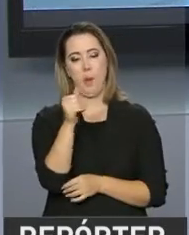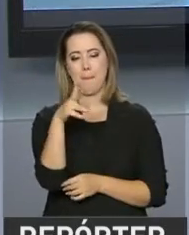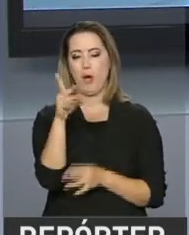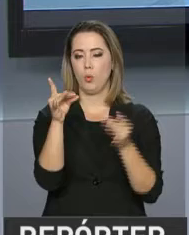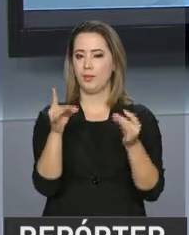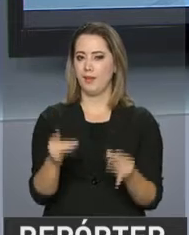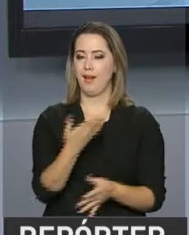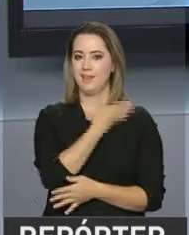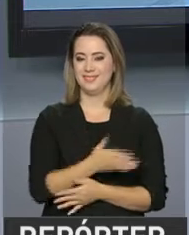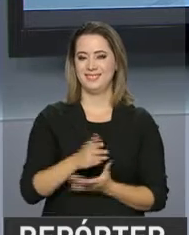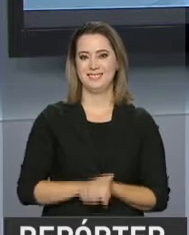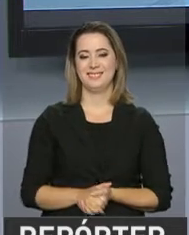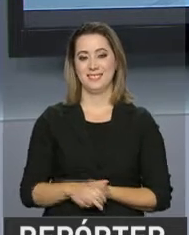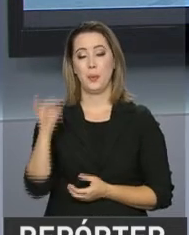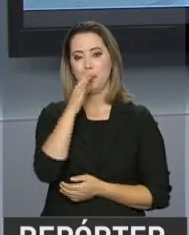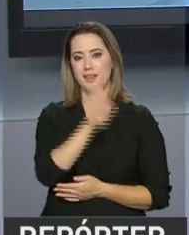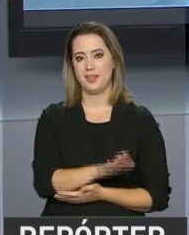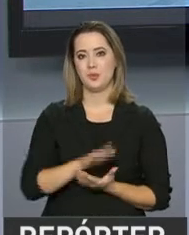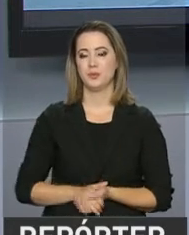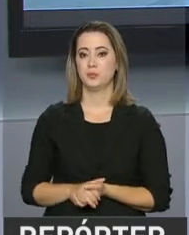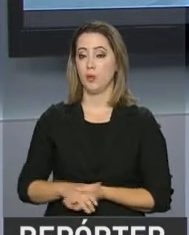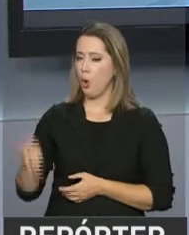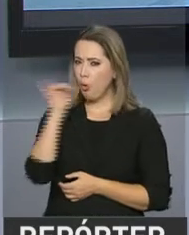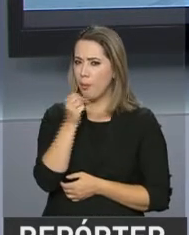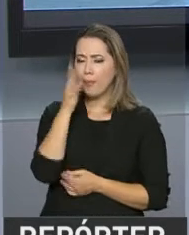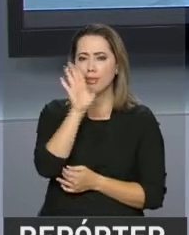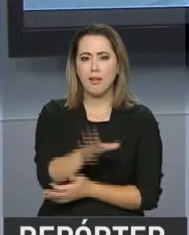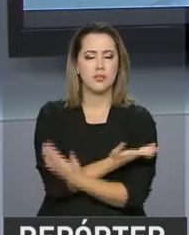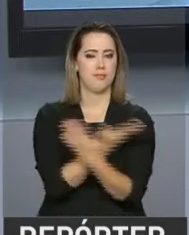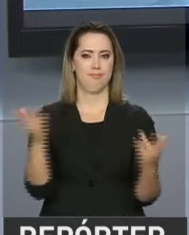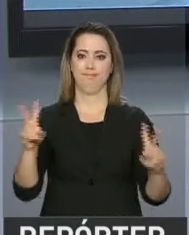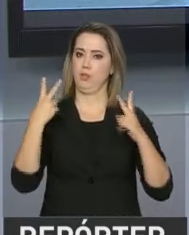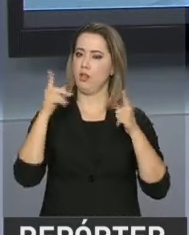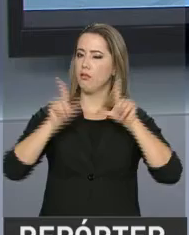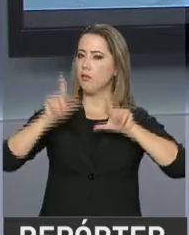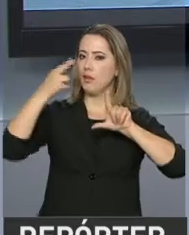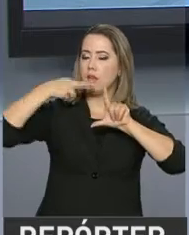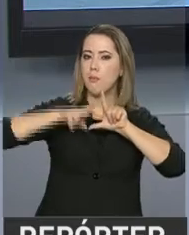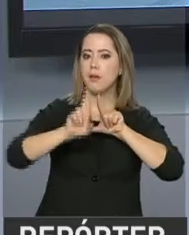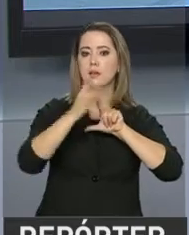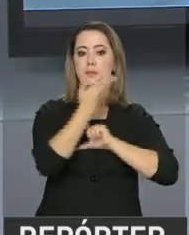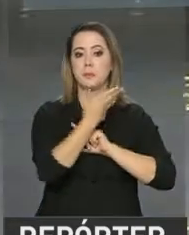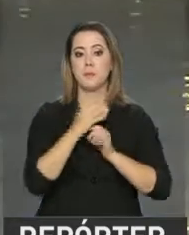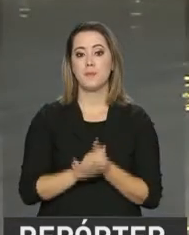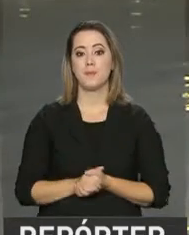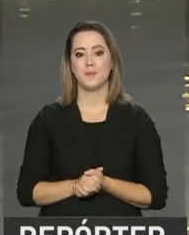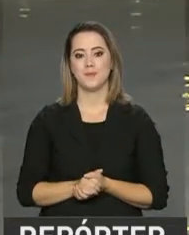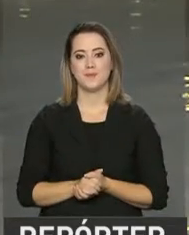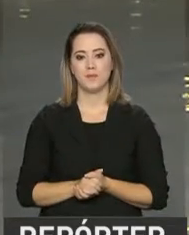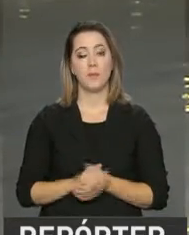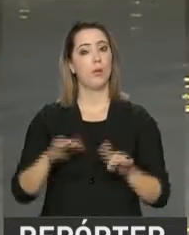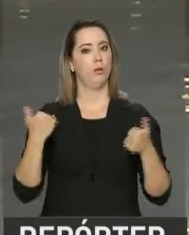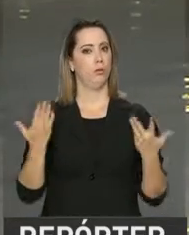Paulo La Sálvia. Olá, Paulo. Boa tarde para você. Olá, Roberto, boa tarde. Boa tarde a todos que nos assistem na TV NBR.